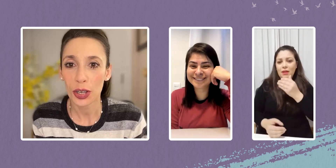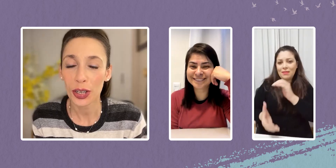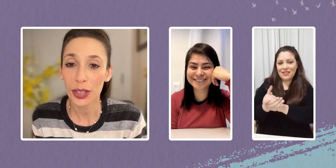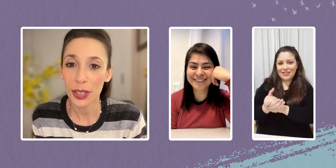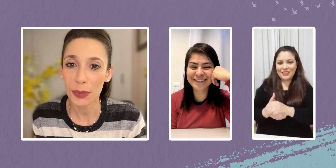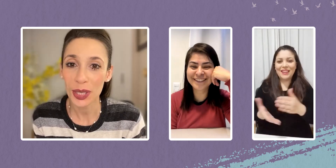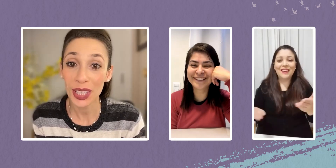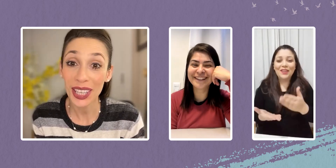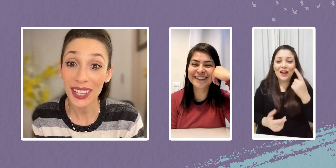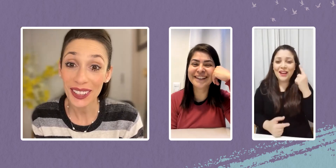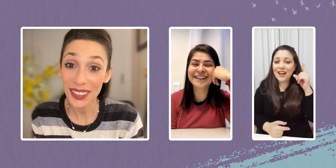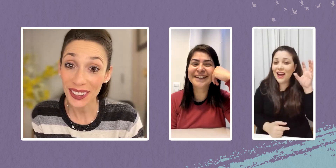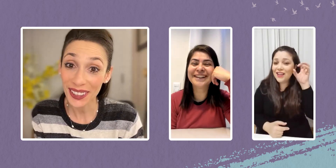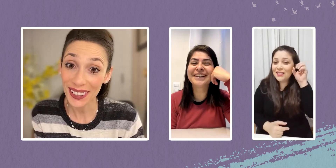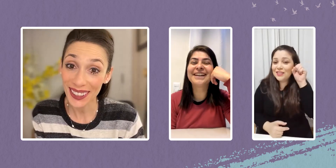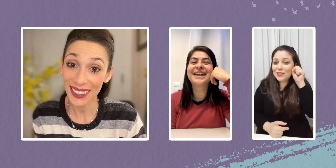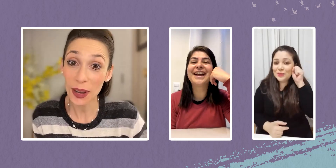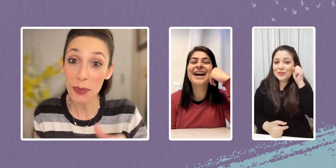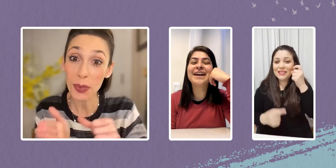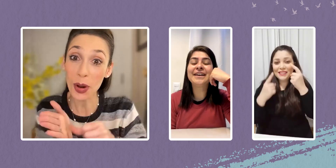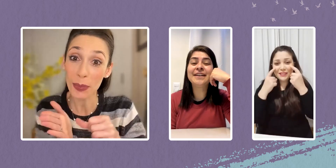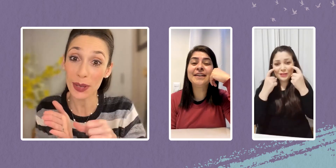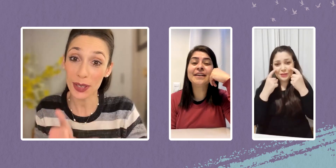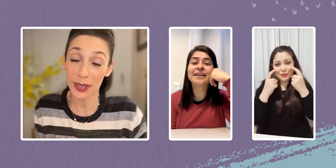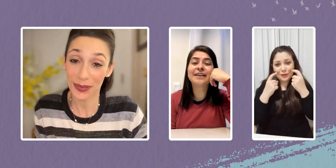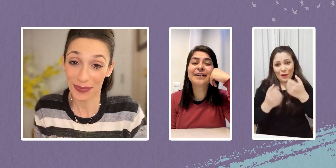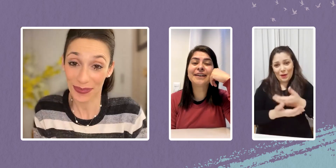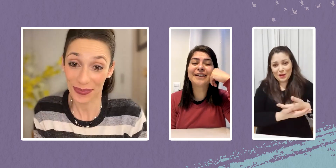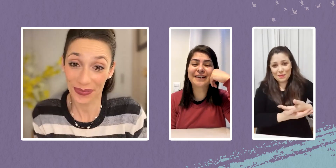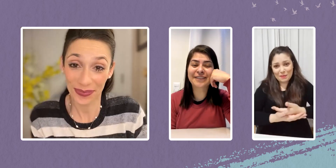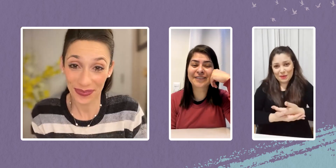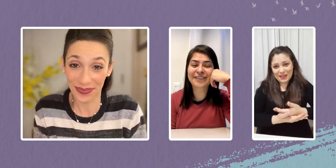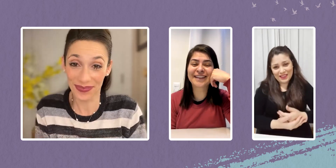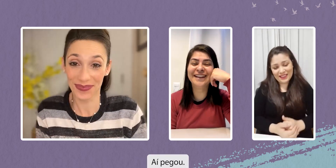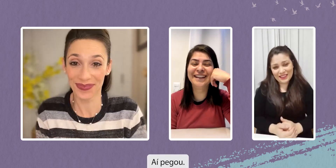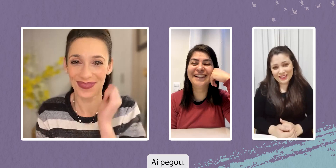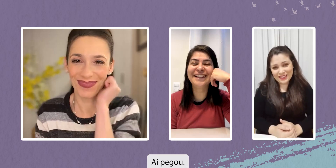Eita. Ai, é pequena, dá o Aí, corte.